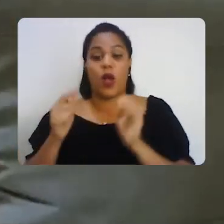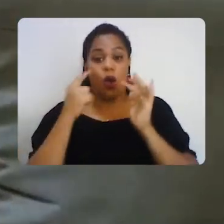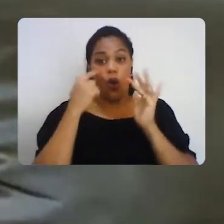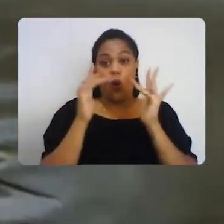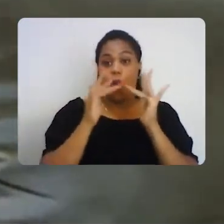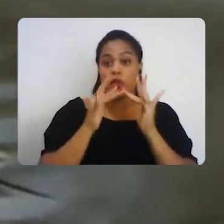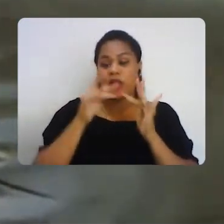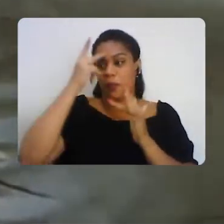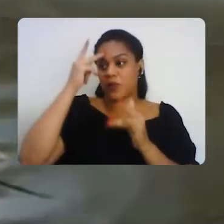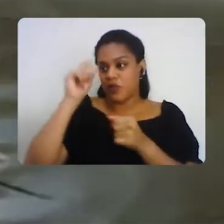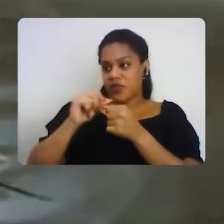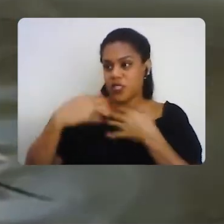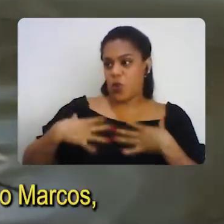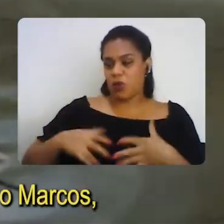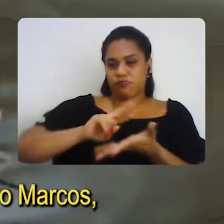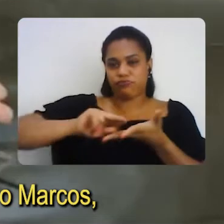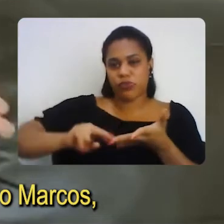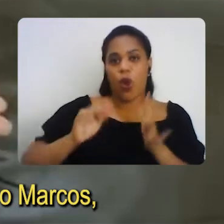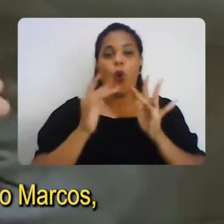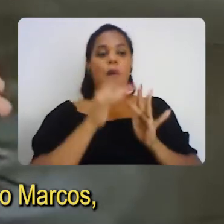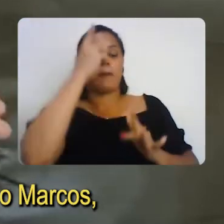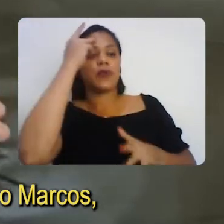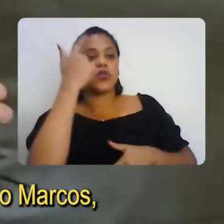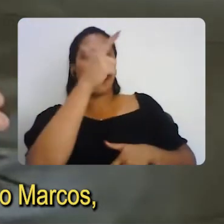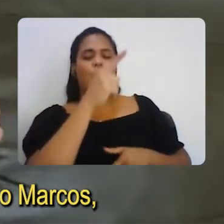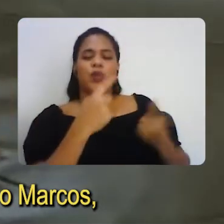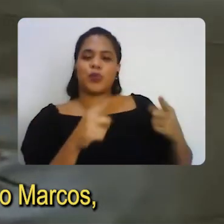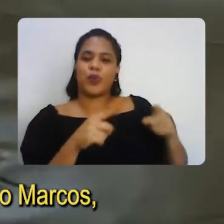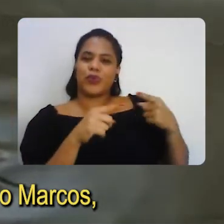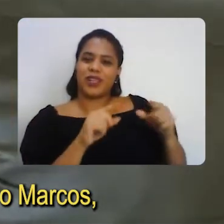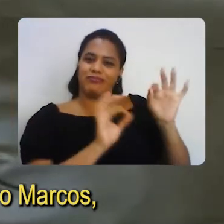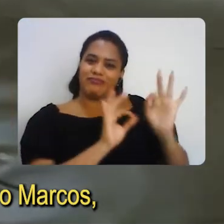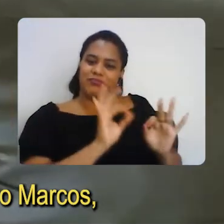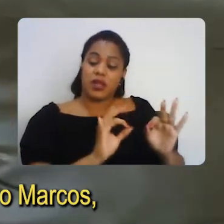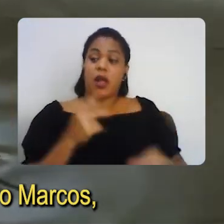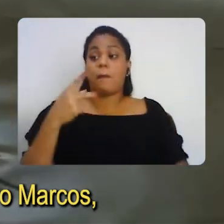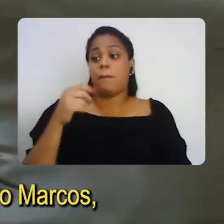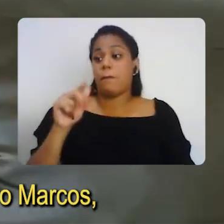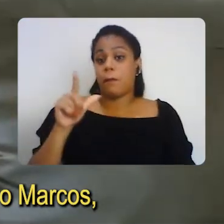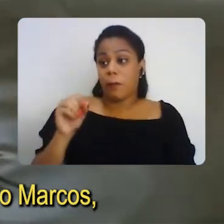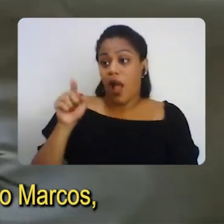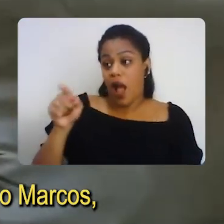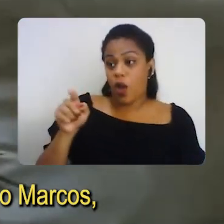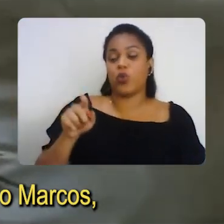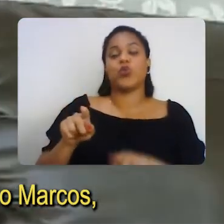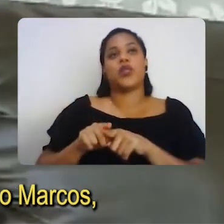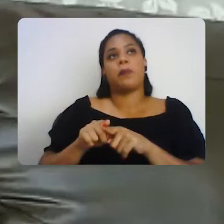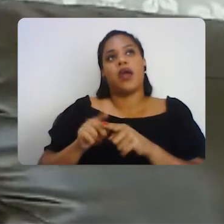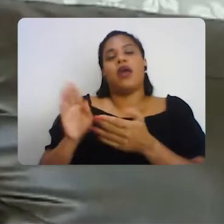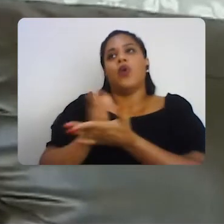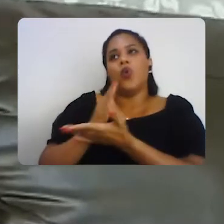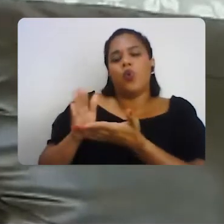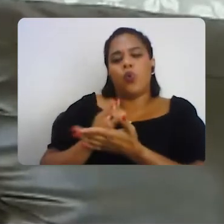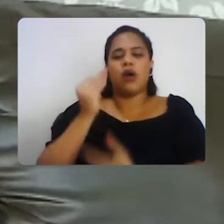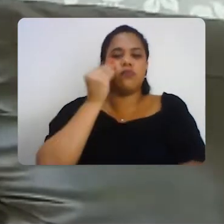fosse em contato com o figurinista, fosse em contato com o pessoal da trilha sonora, com o próprio Paulo, com o Marco,